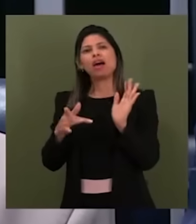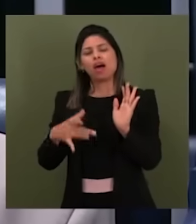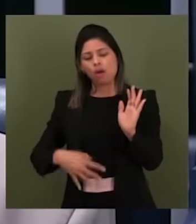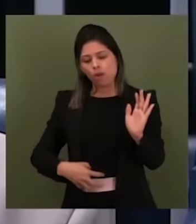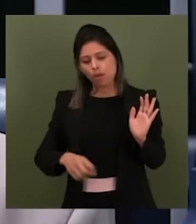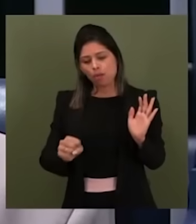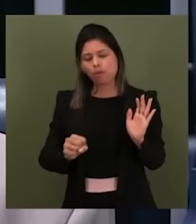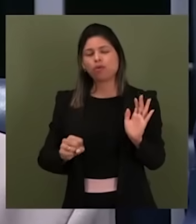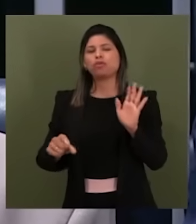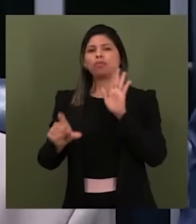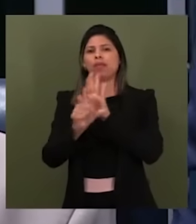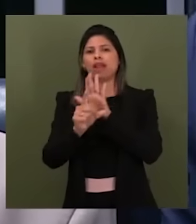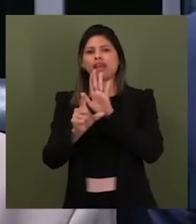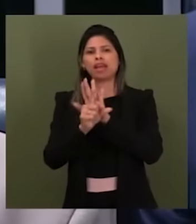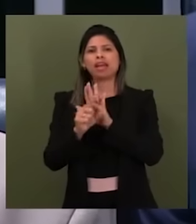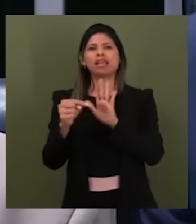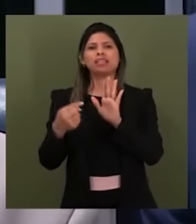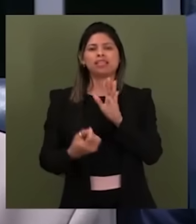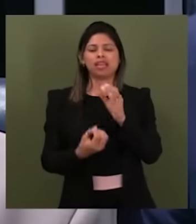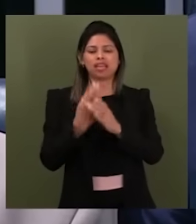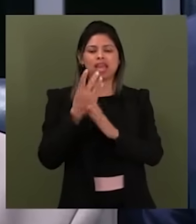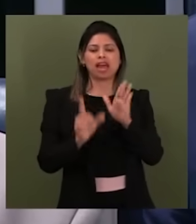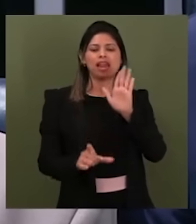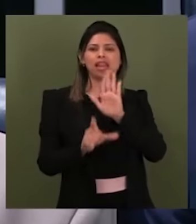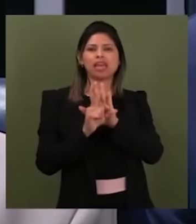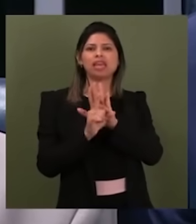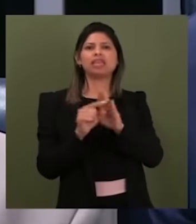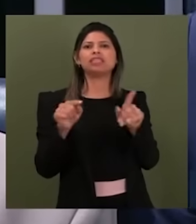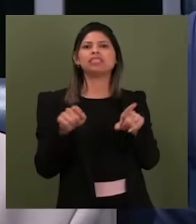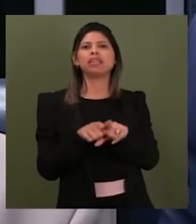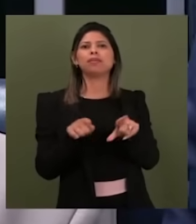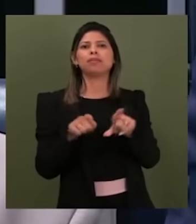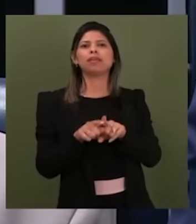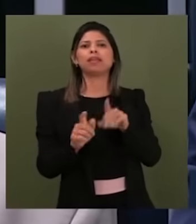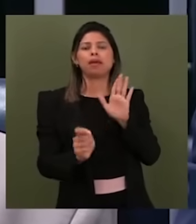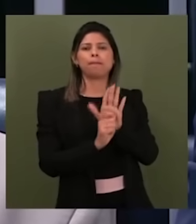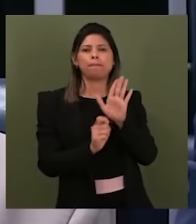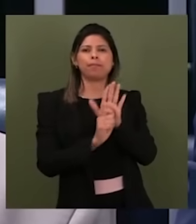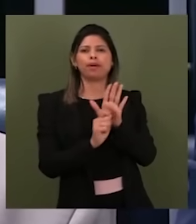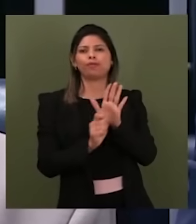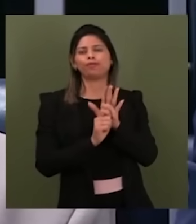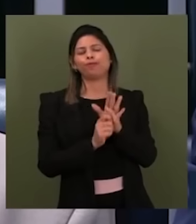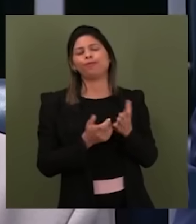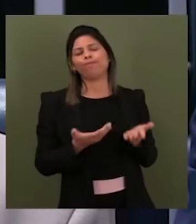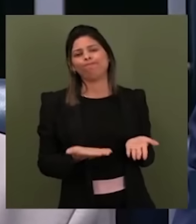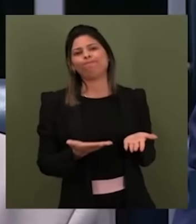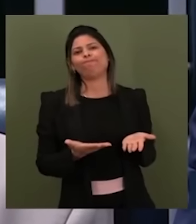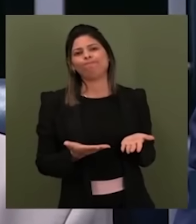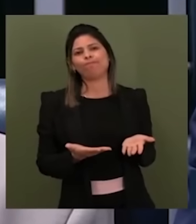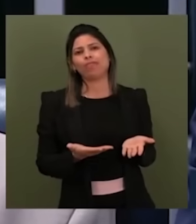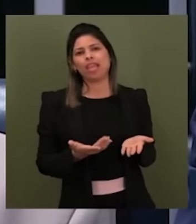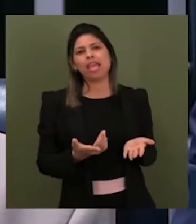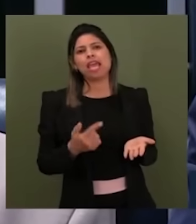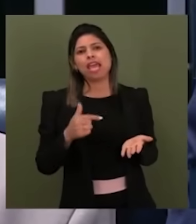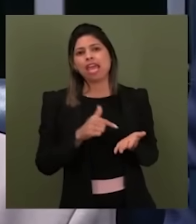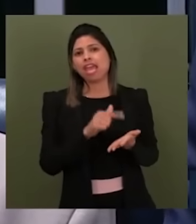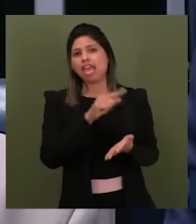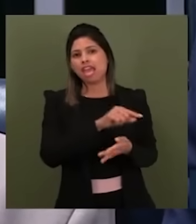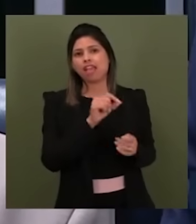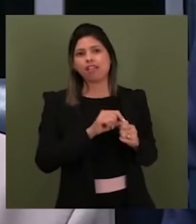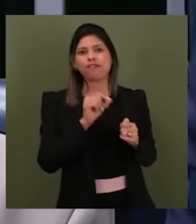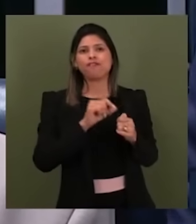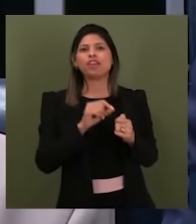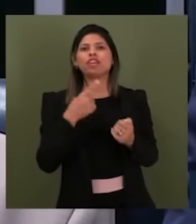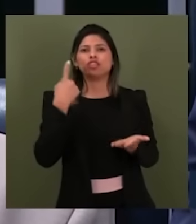maconha, que foi outra coisa que na Carta dos Cristãos estava lá, mostrando que ele se comprometendo